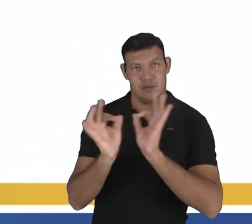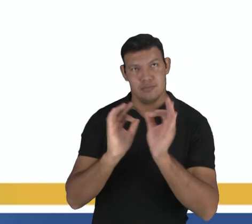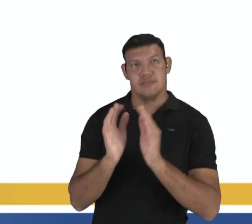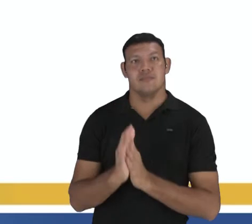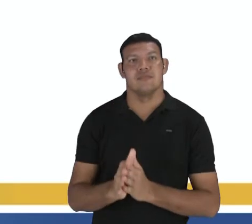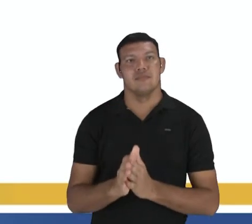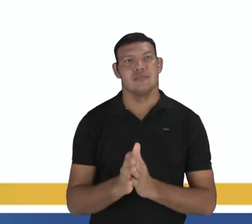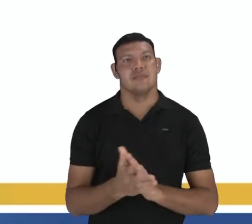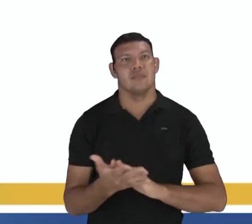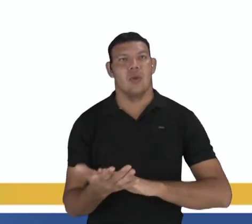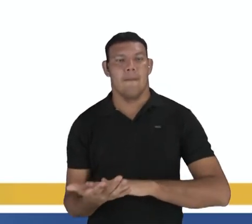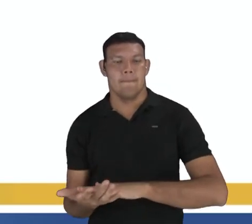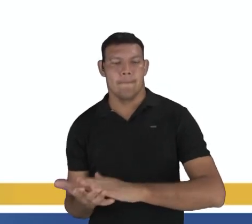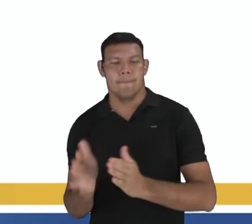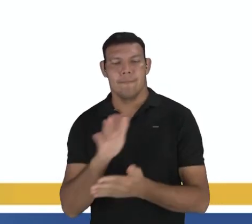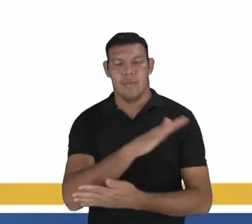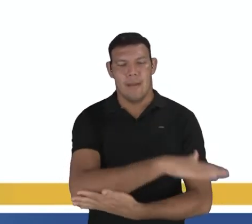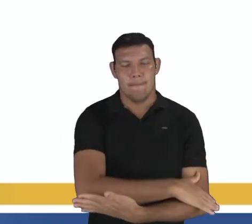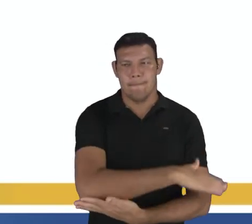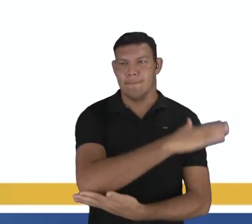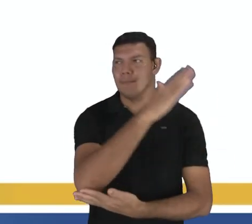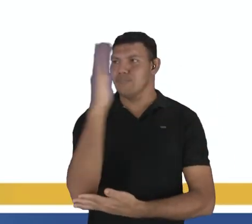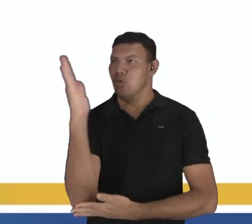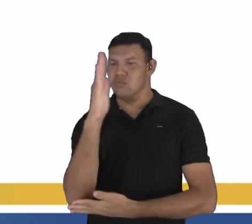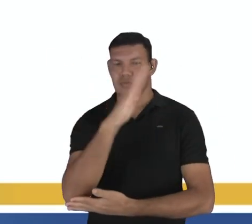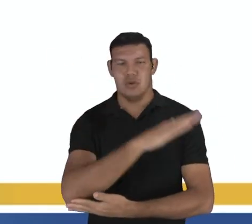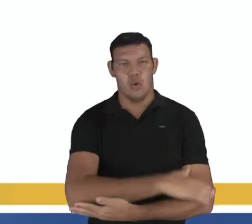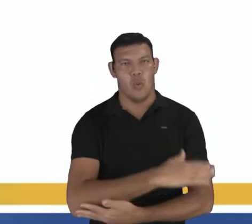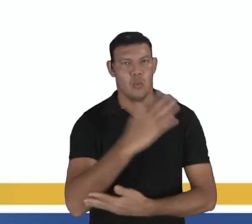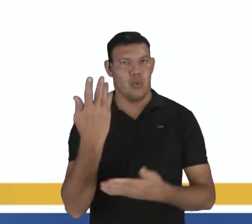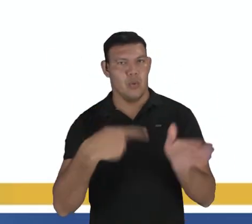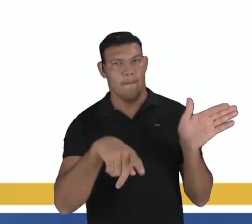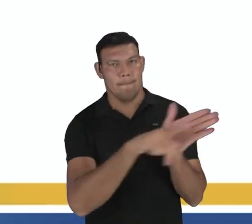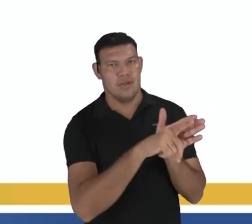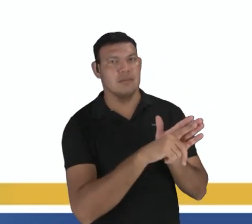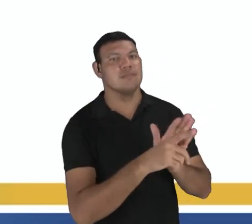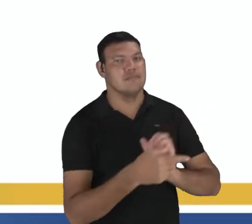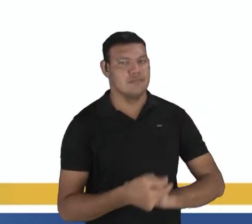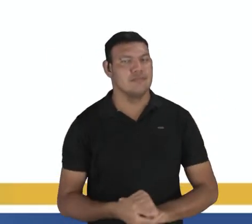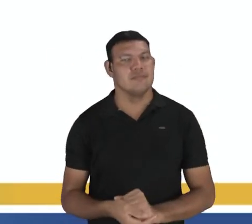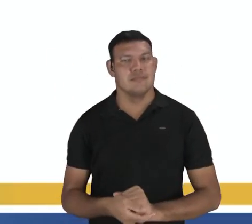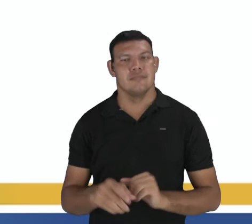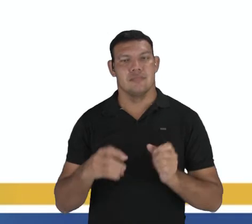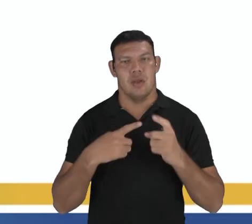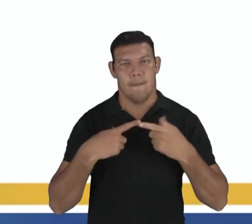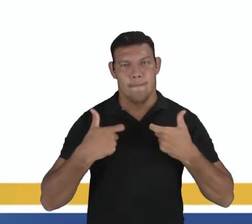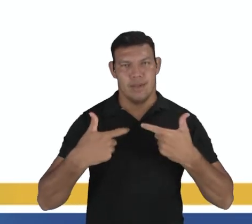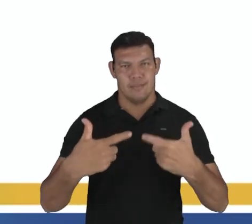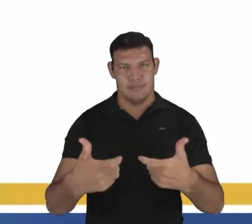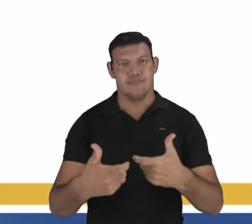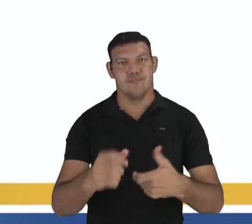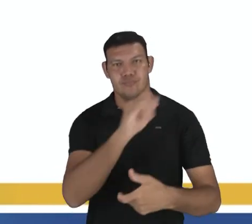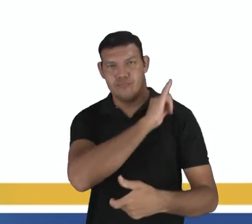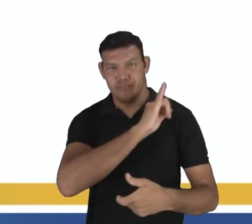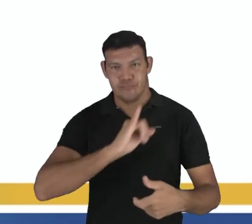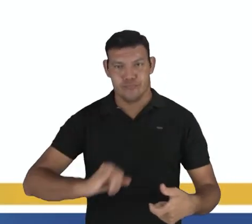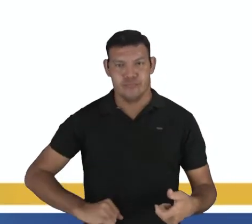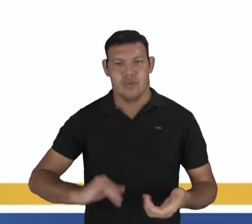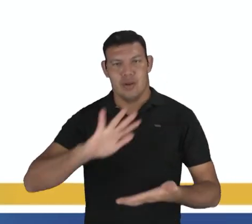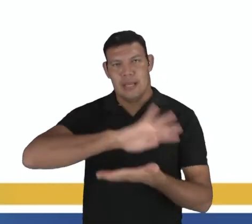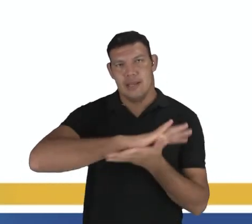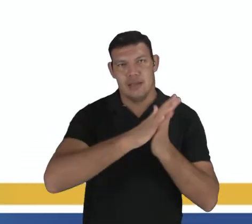e ariete, né? Que são coisas aí para a guerra, tá, pessoal? O império entrou em declínio, né, devido a uma série